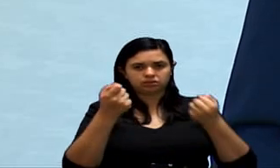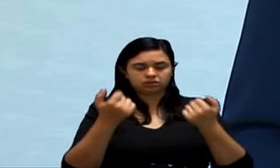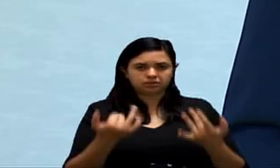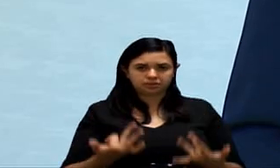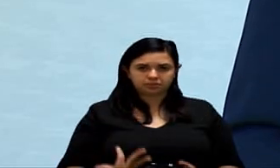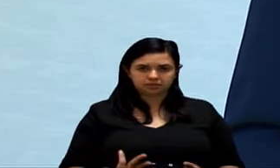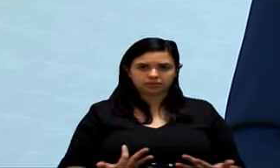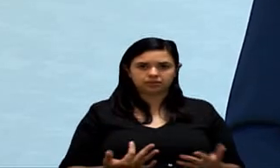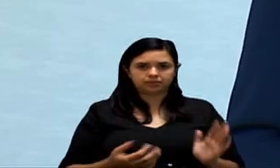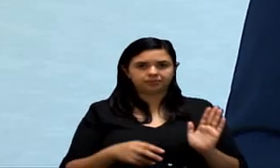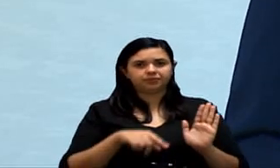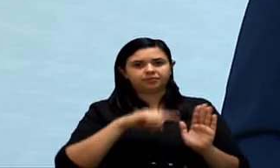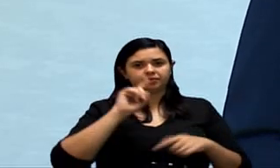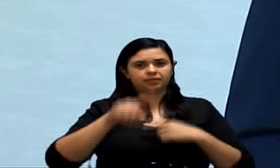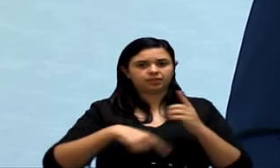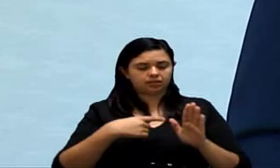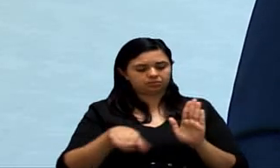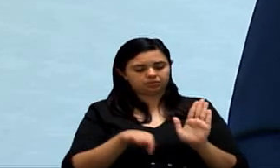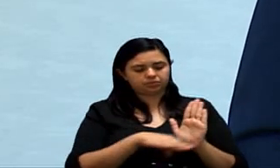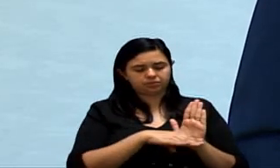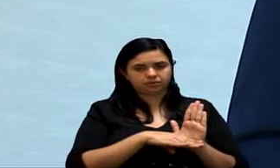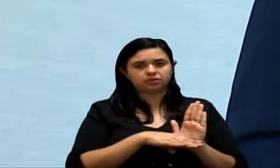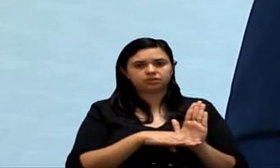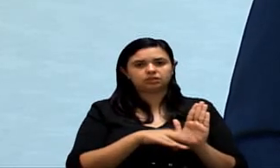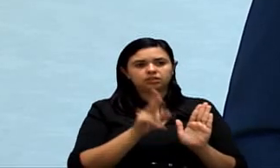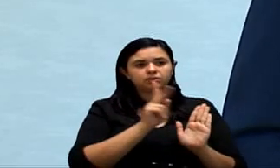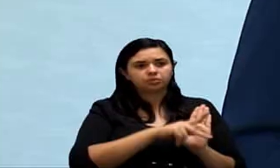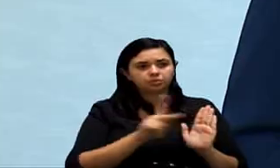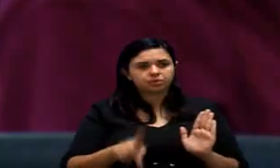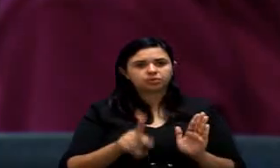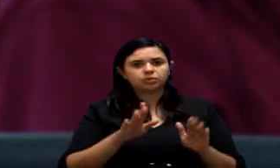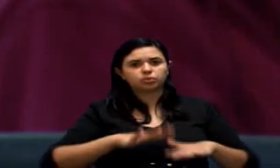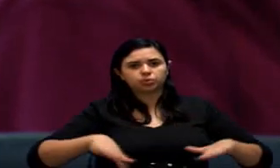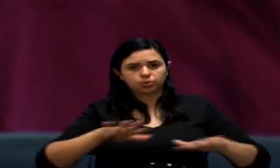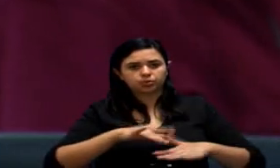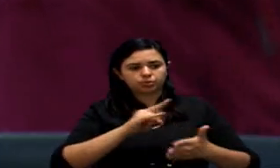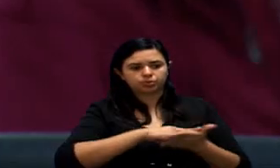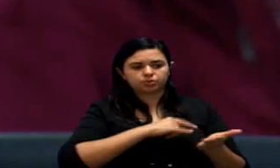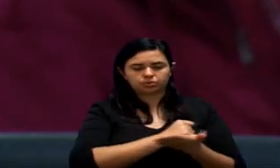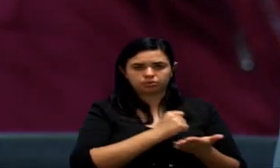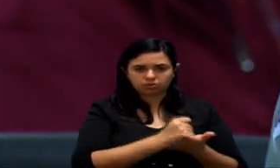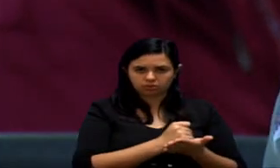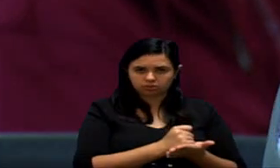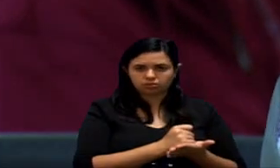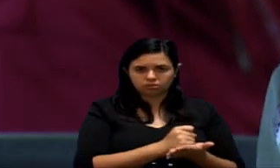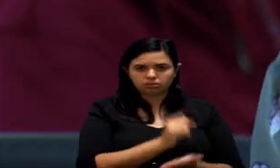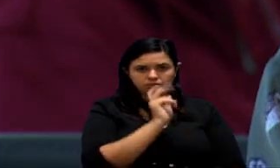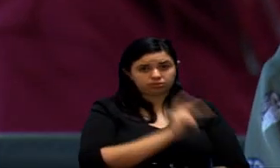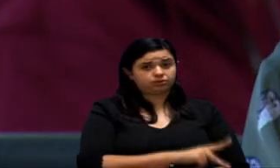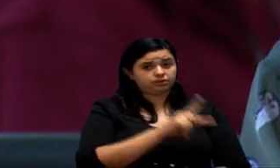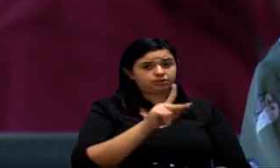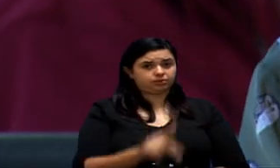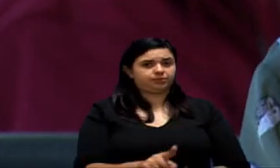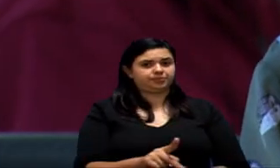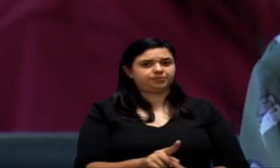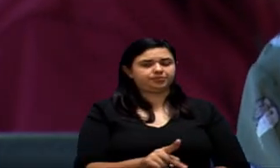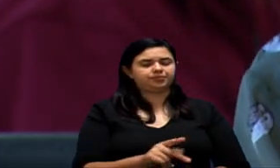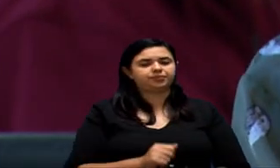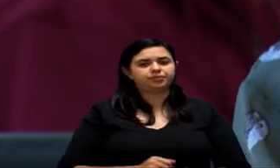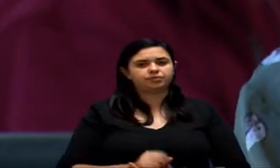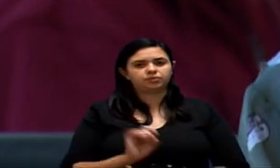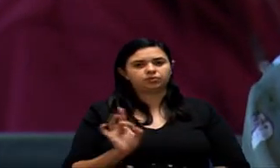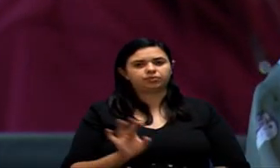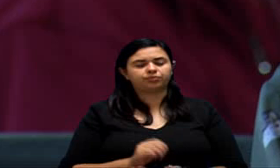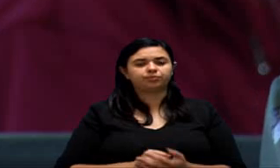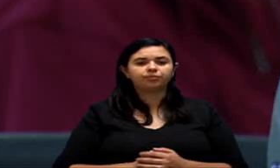Aí, no 6, ele fala do percentual de assiduidade, né? Isso, dos professores. Dos professores. Então, é isso que eu pontuei. Vereador, a gente